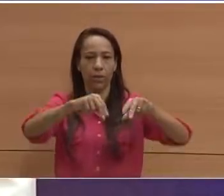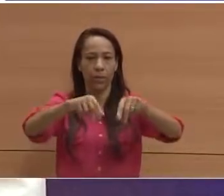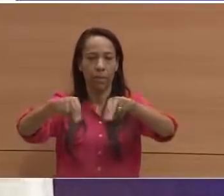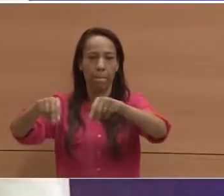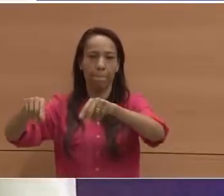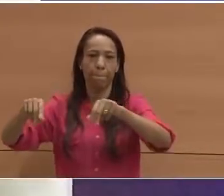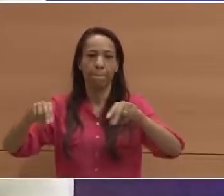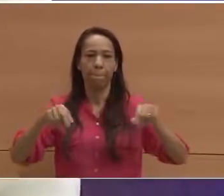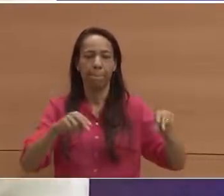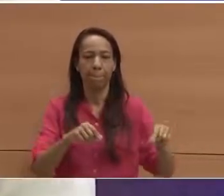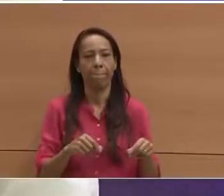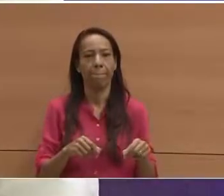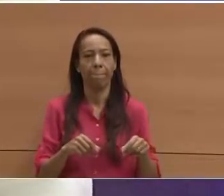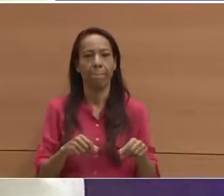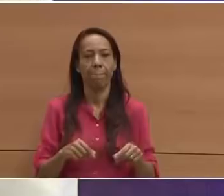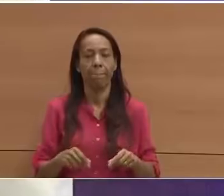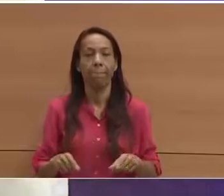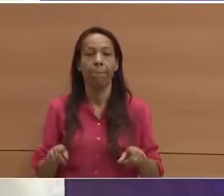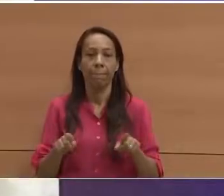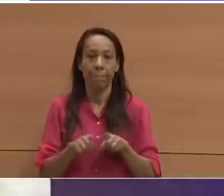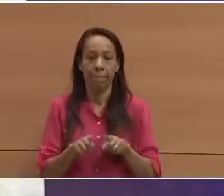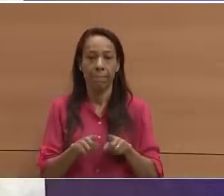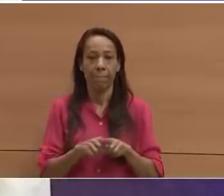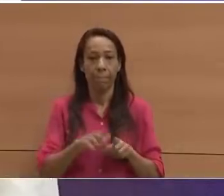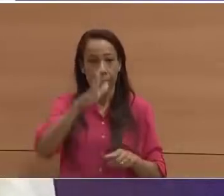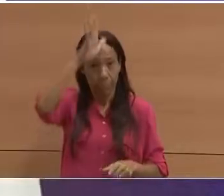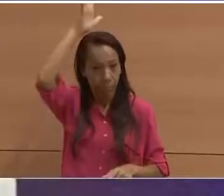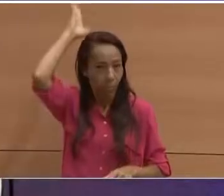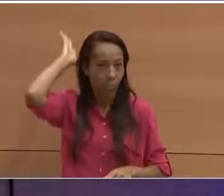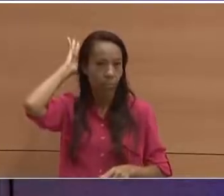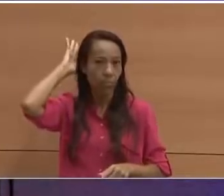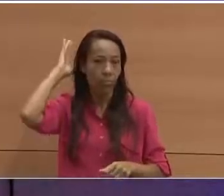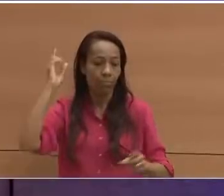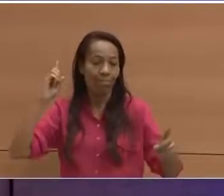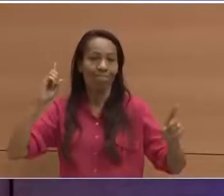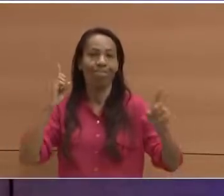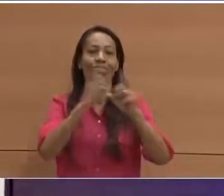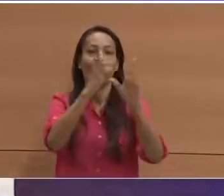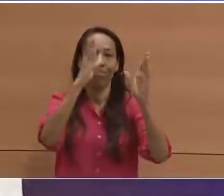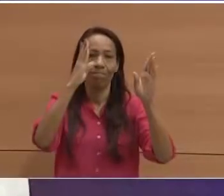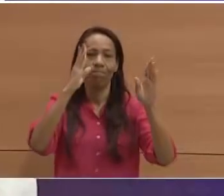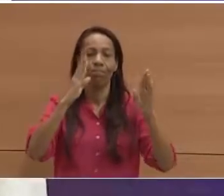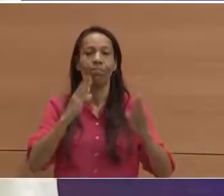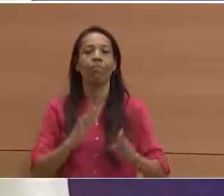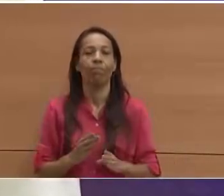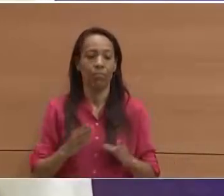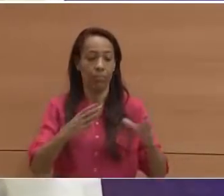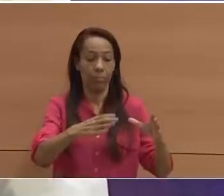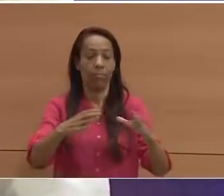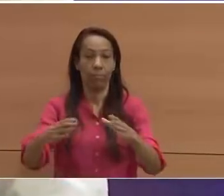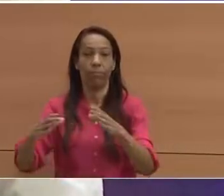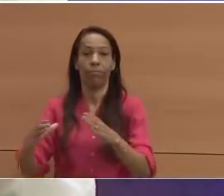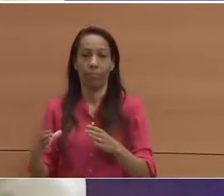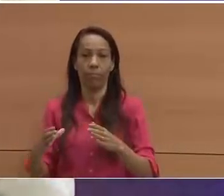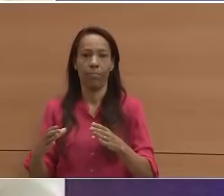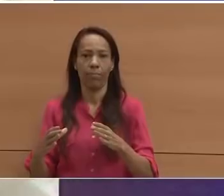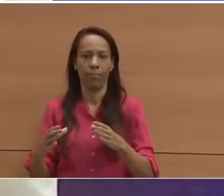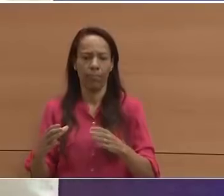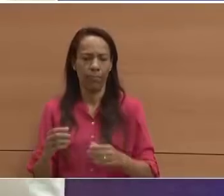os romanos descobriram aquele lugar e transformaram aquele lugar em um lugar turístico e lugar de